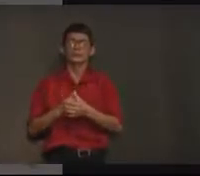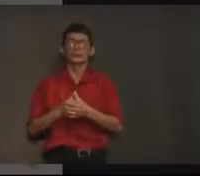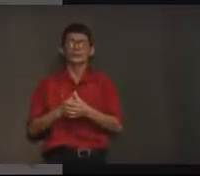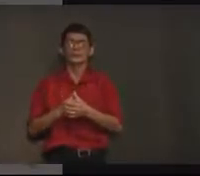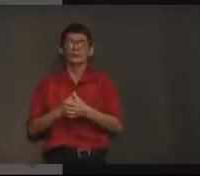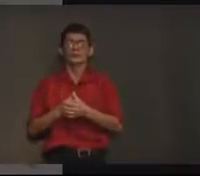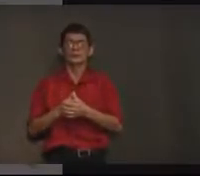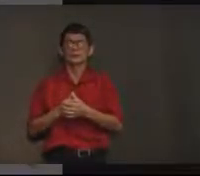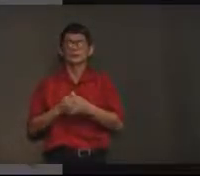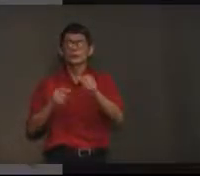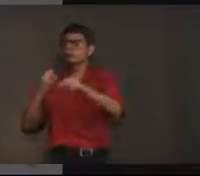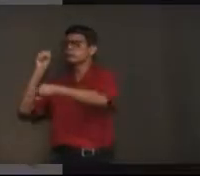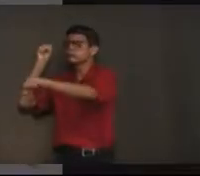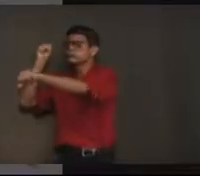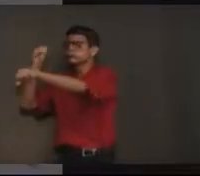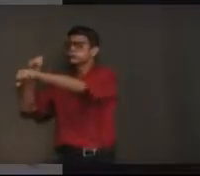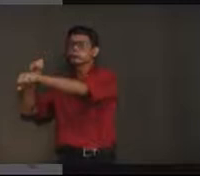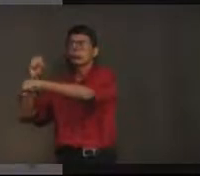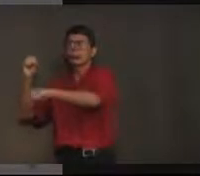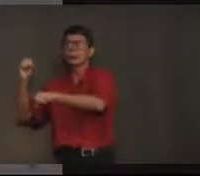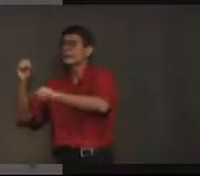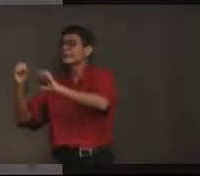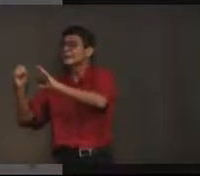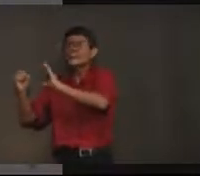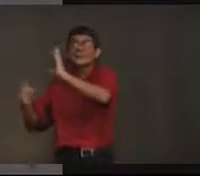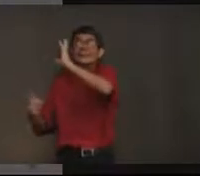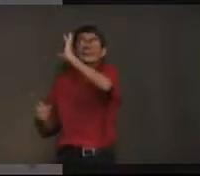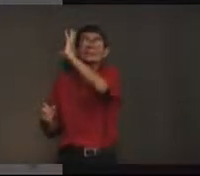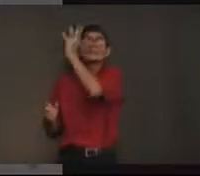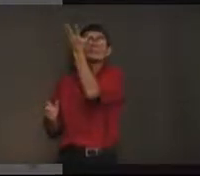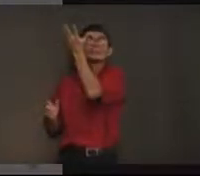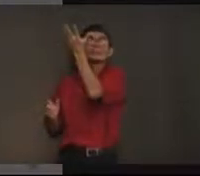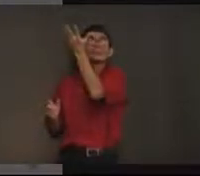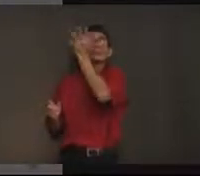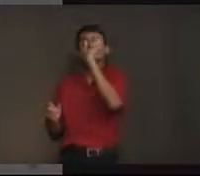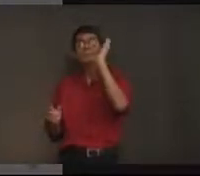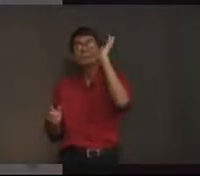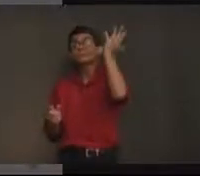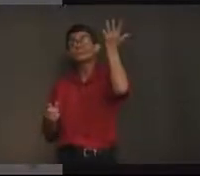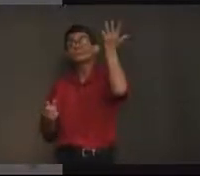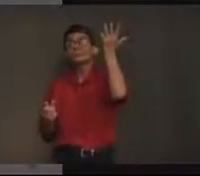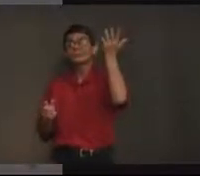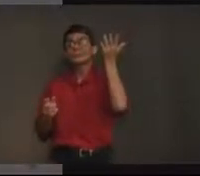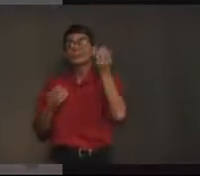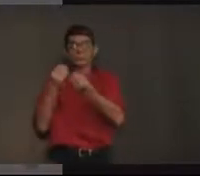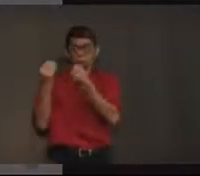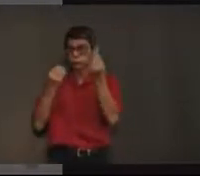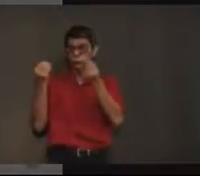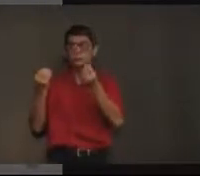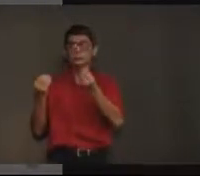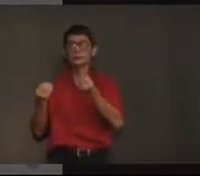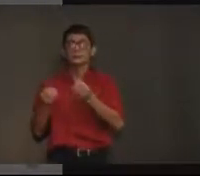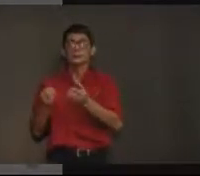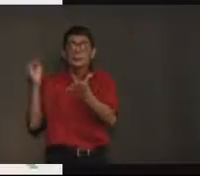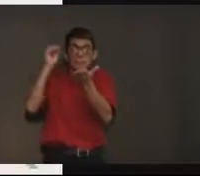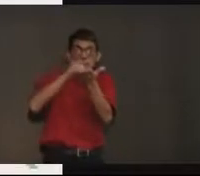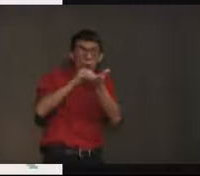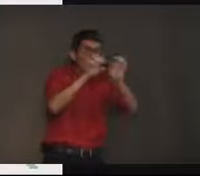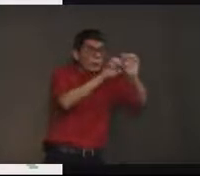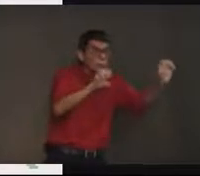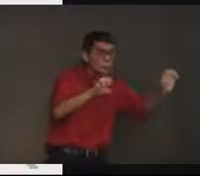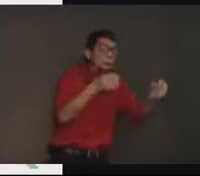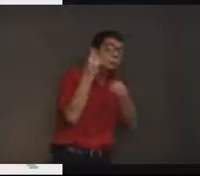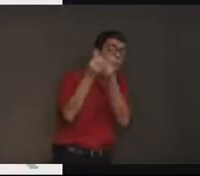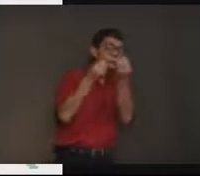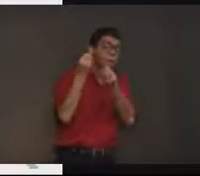qual é a solução para o problema visto que na verdade estaria lendo isso aqui em termos matemáticos